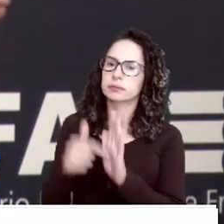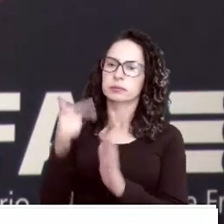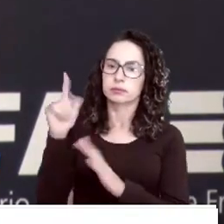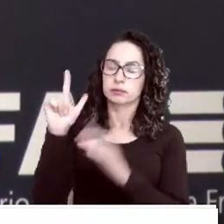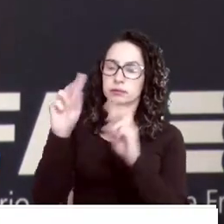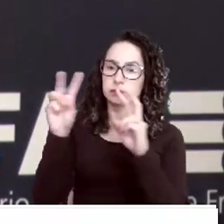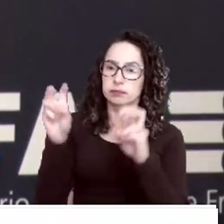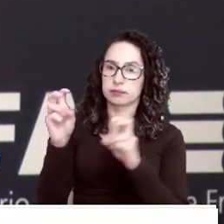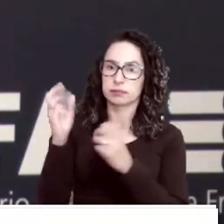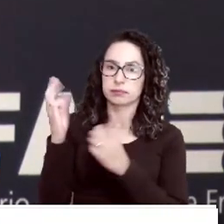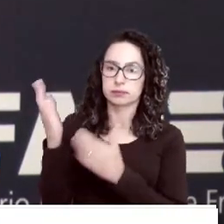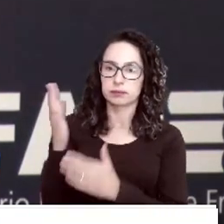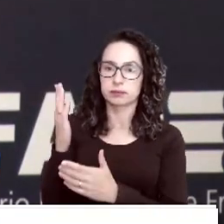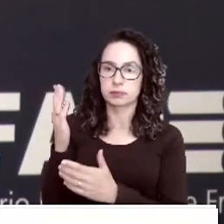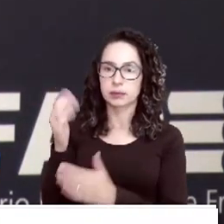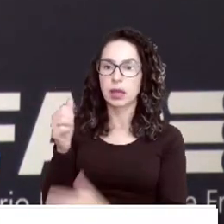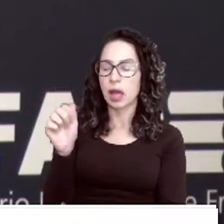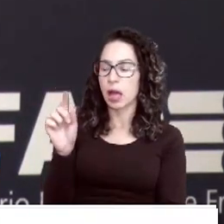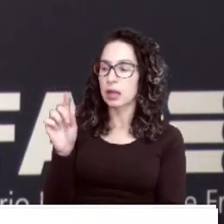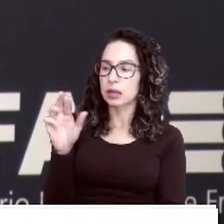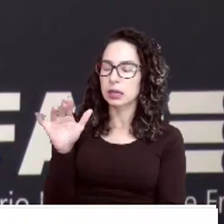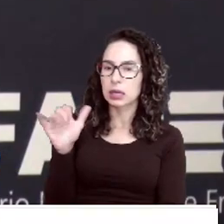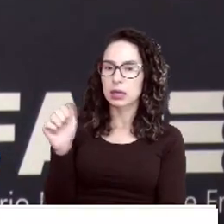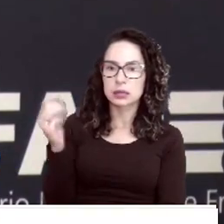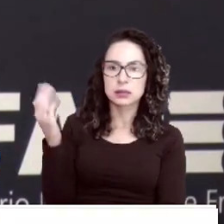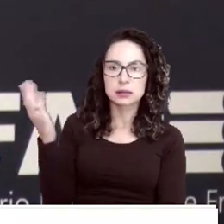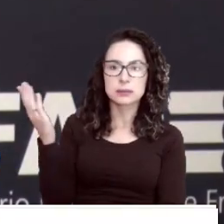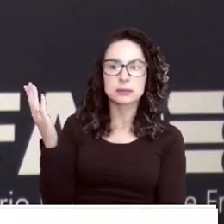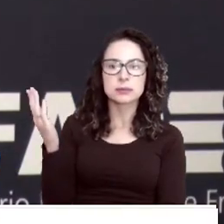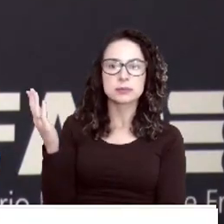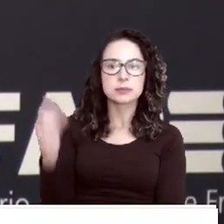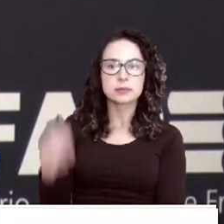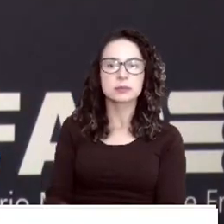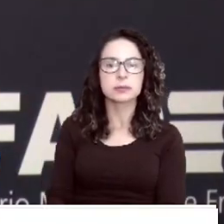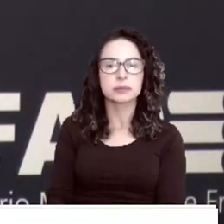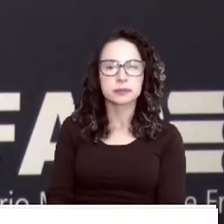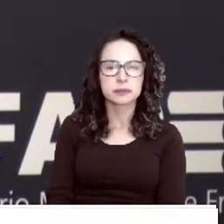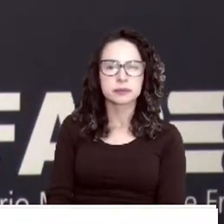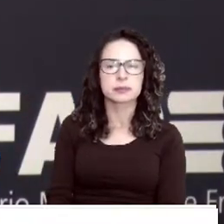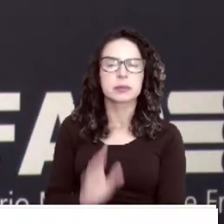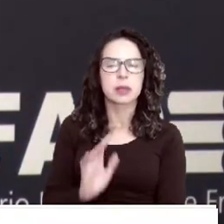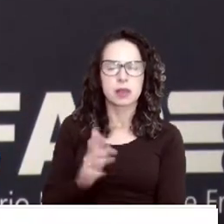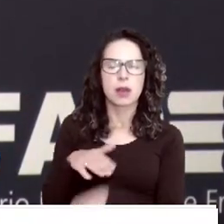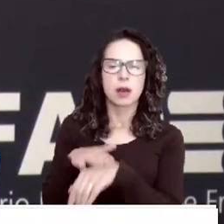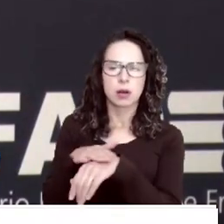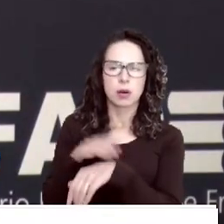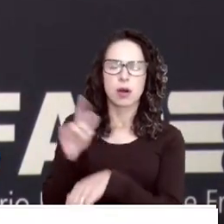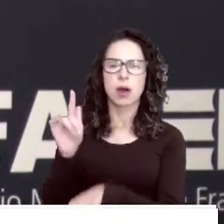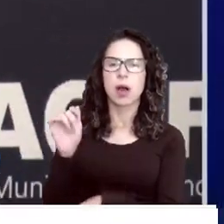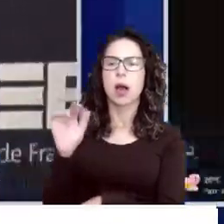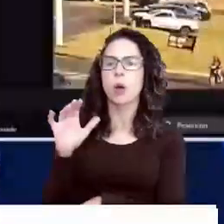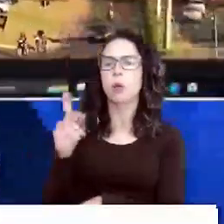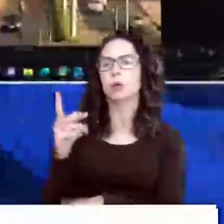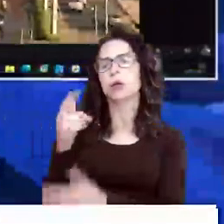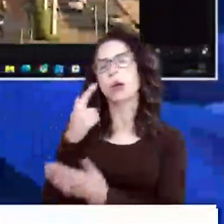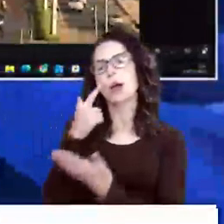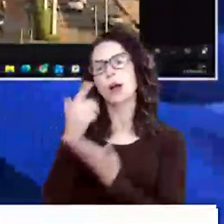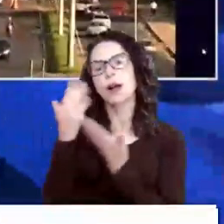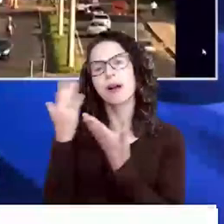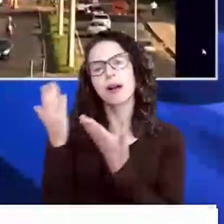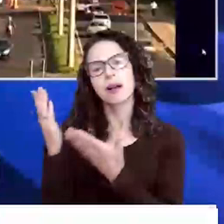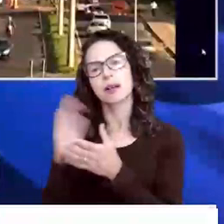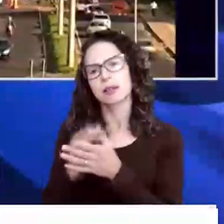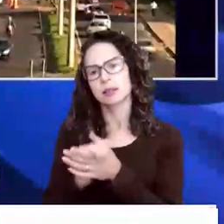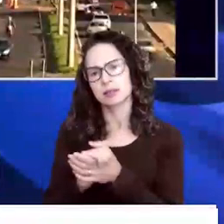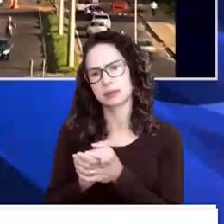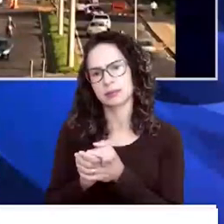eu queria pedir para a Adriana, eu já tratei disso com o Gaúcho. Olha só a situação que ficou na